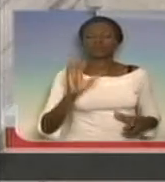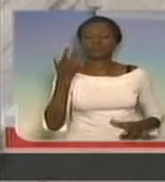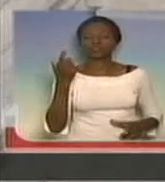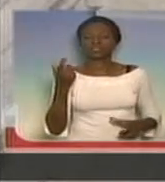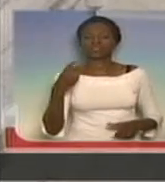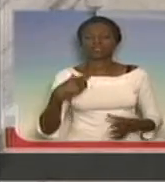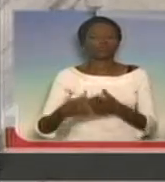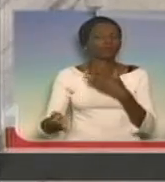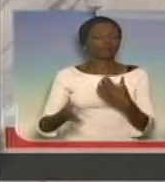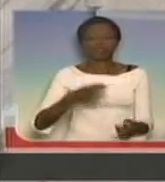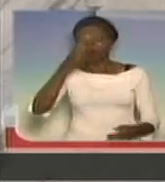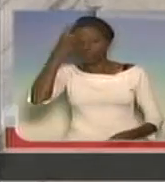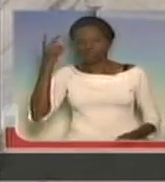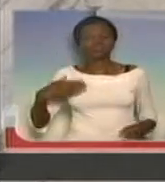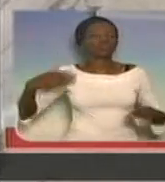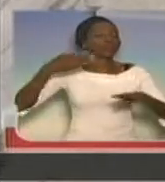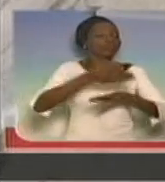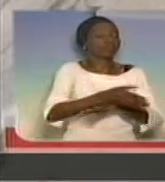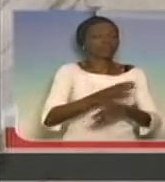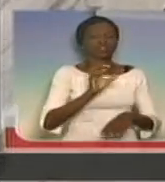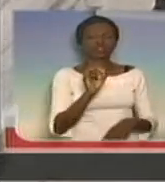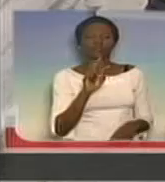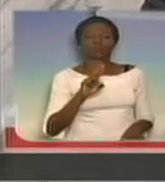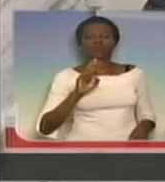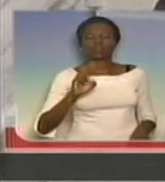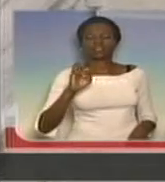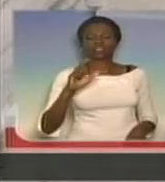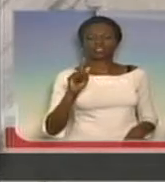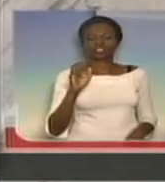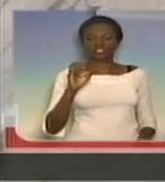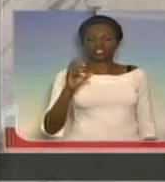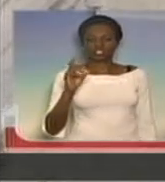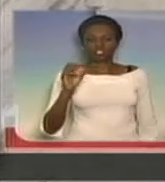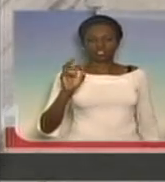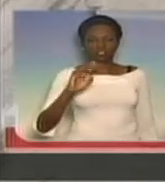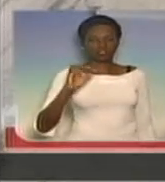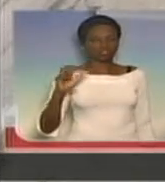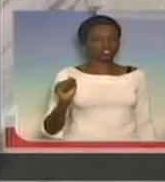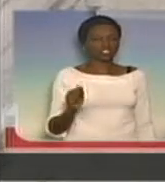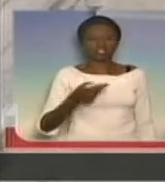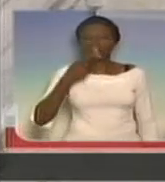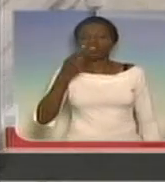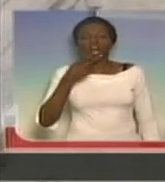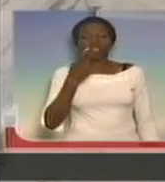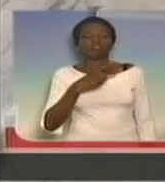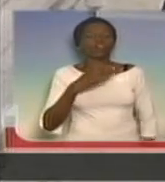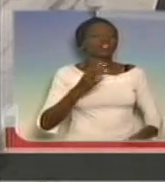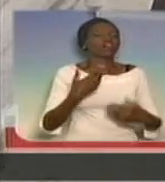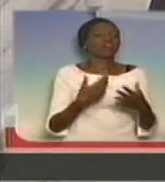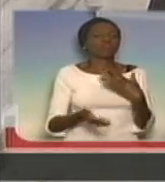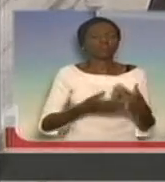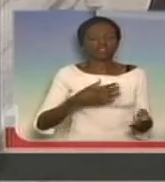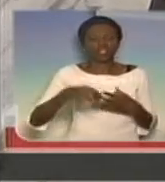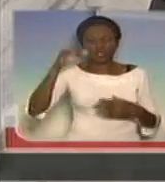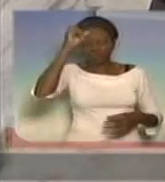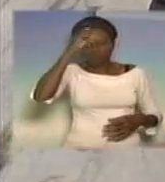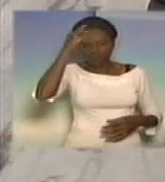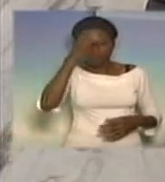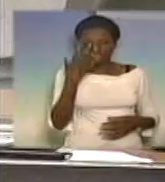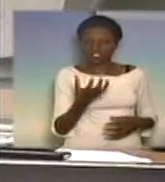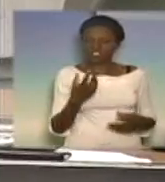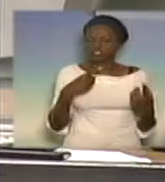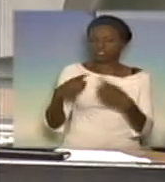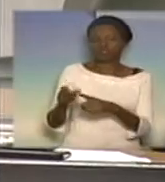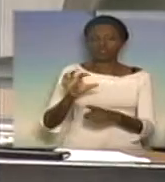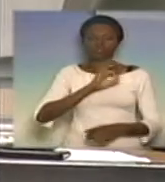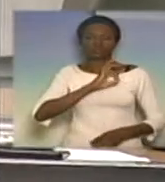na corregedoria ou no quartel do policial e fazer a acusação mais esdrúxula que puder contra o policial. Se o comandante